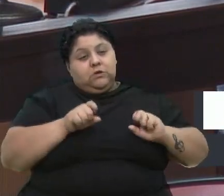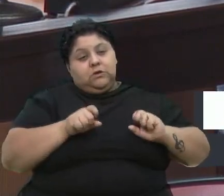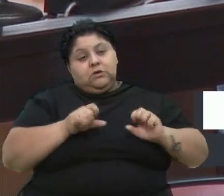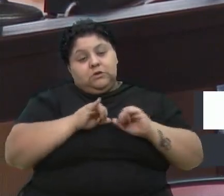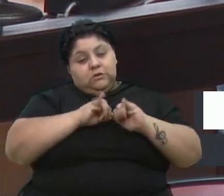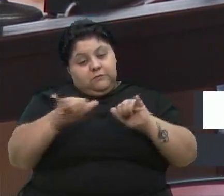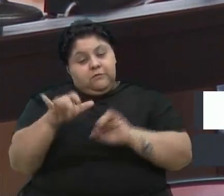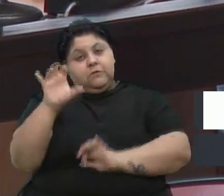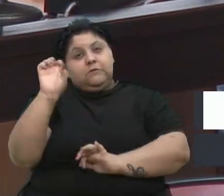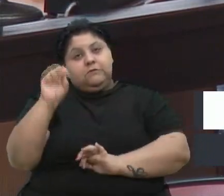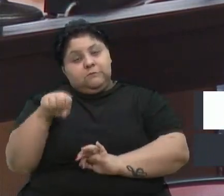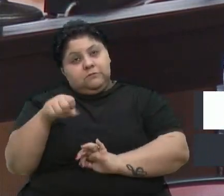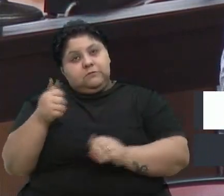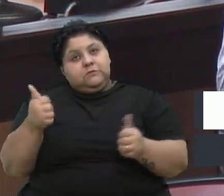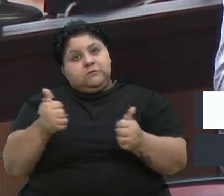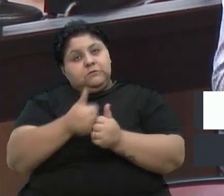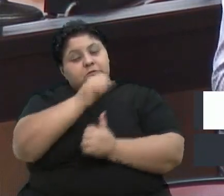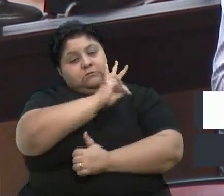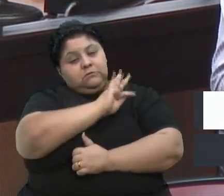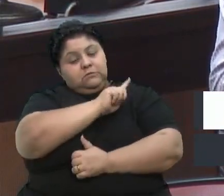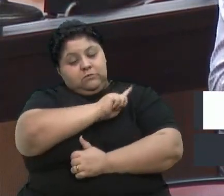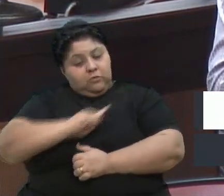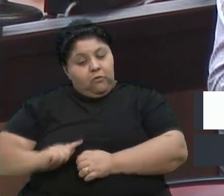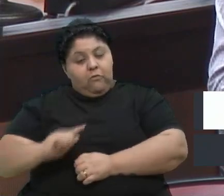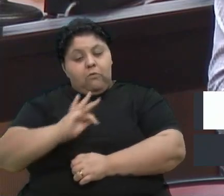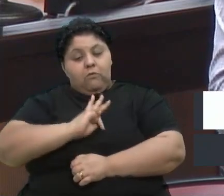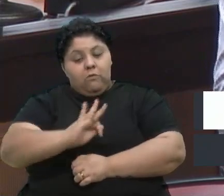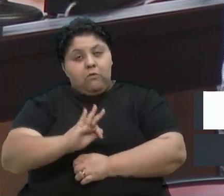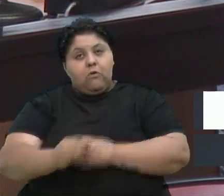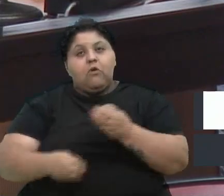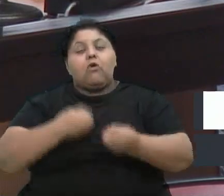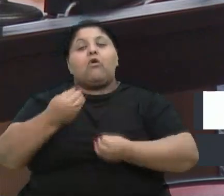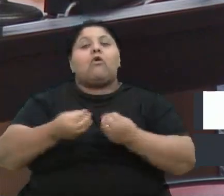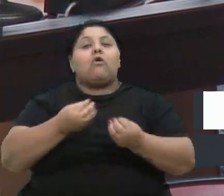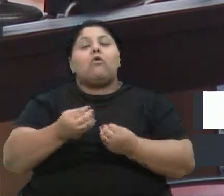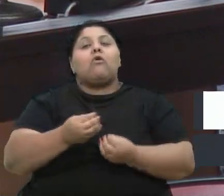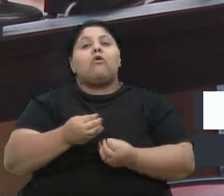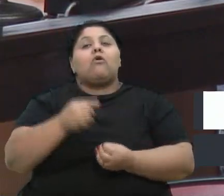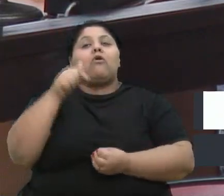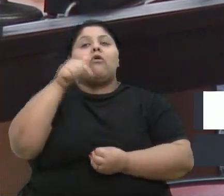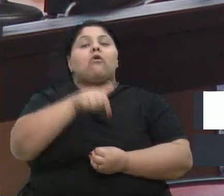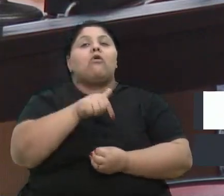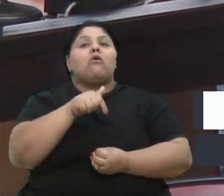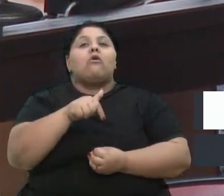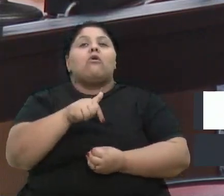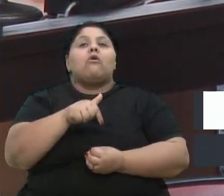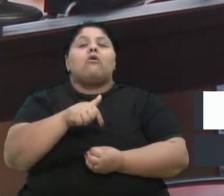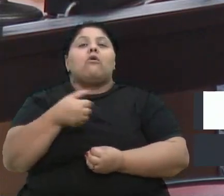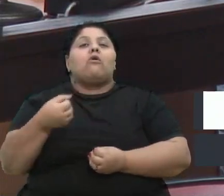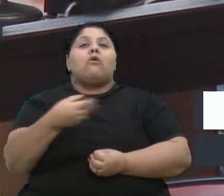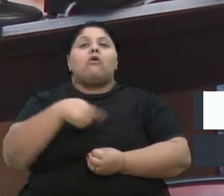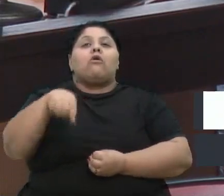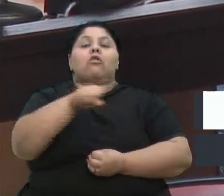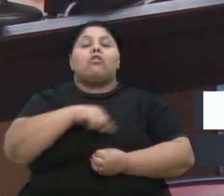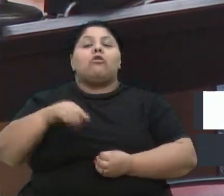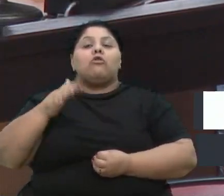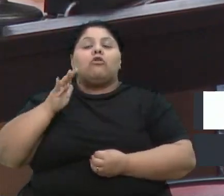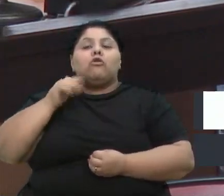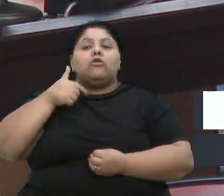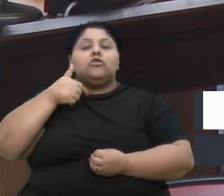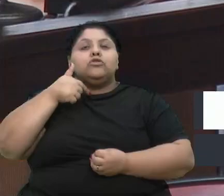realmente, através do governo federal, de como que vai ficar esta situação de atualização, para que nós consigamos, de